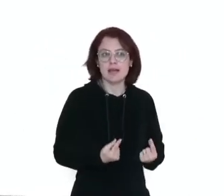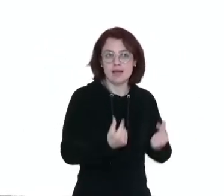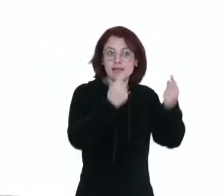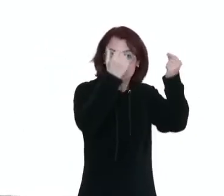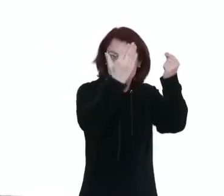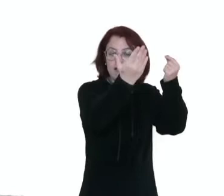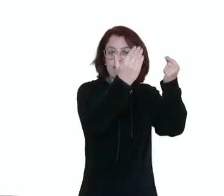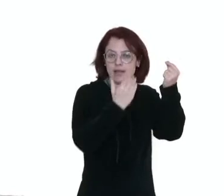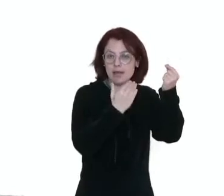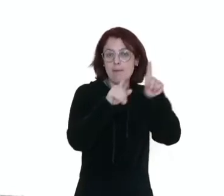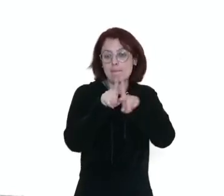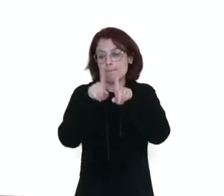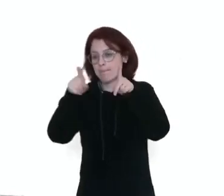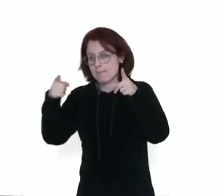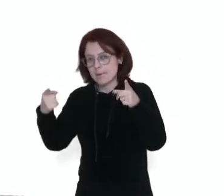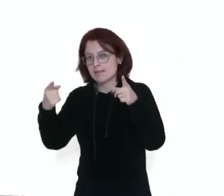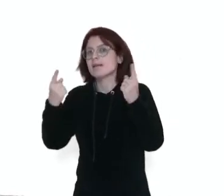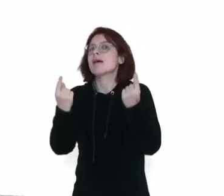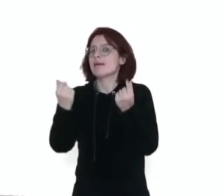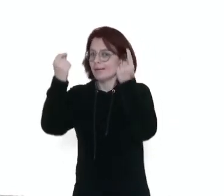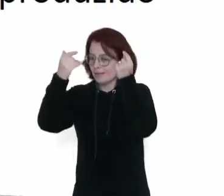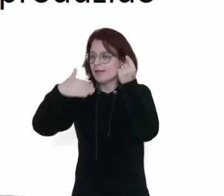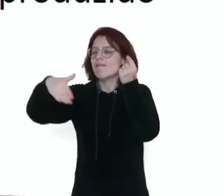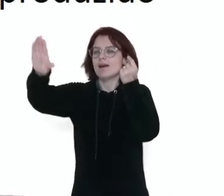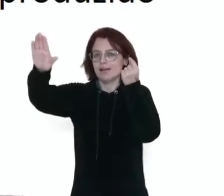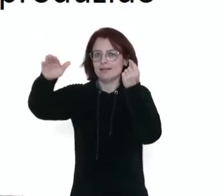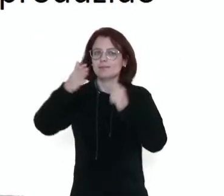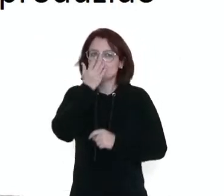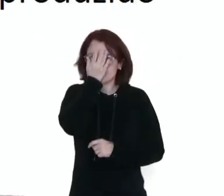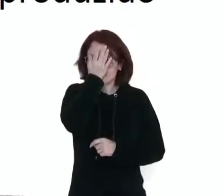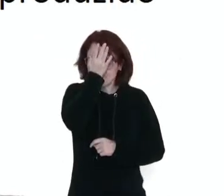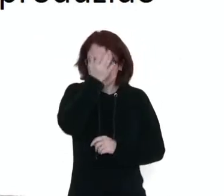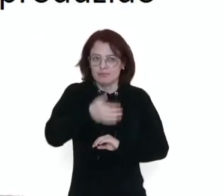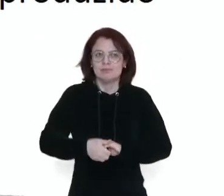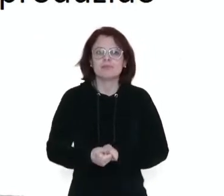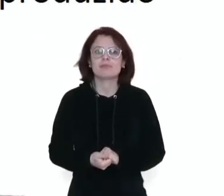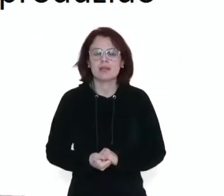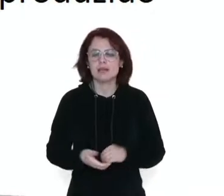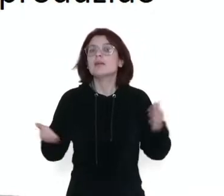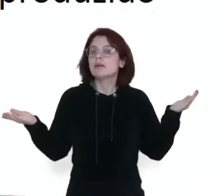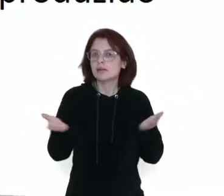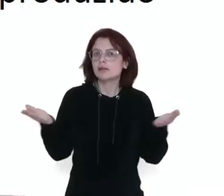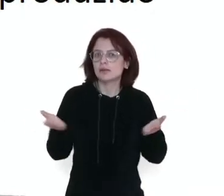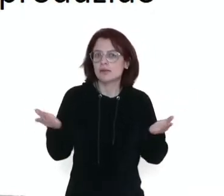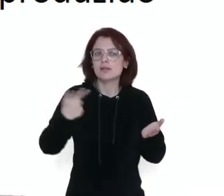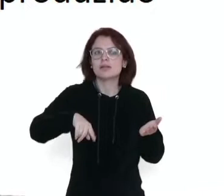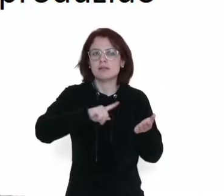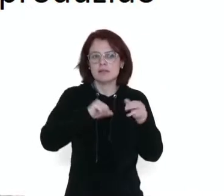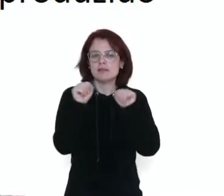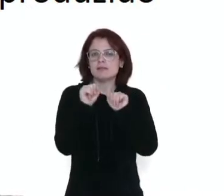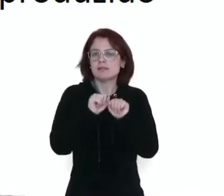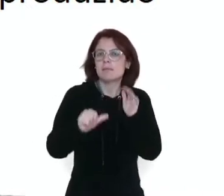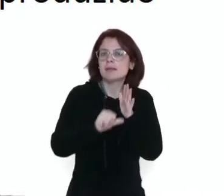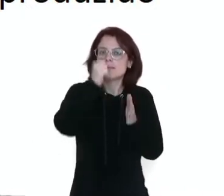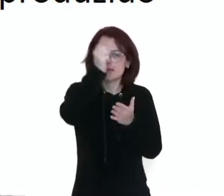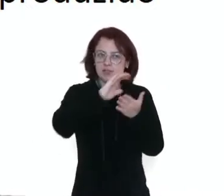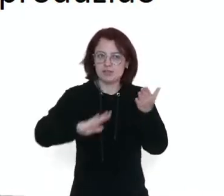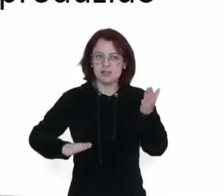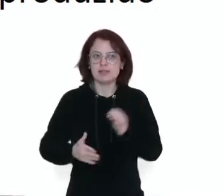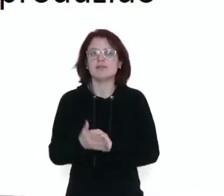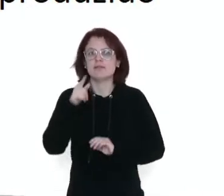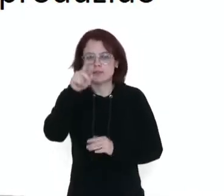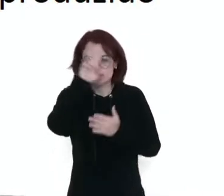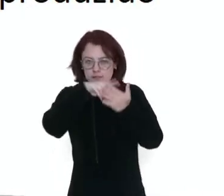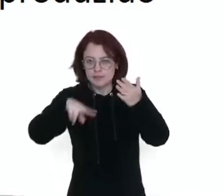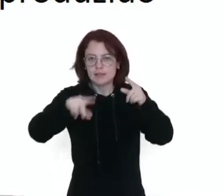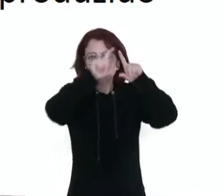vem, mas a riqueza vai. Então, vamos para a nossa primeira atividade, né? Vocês vão ler o fragmento